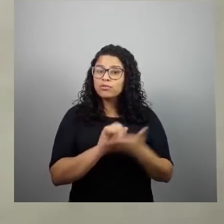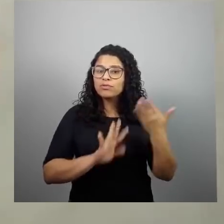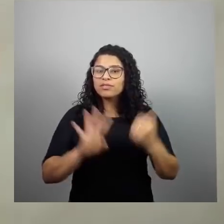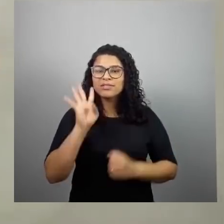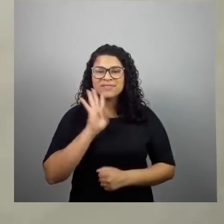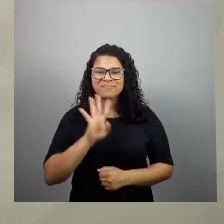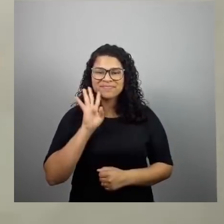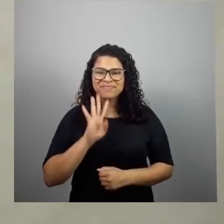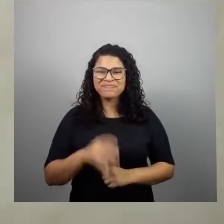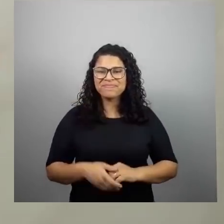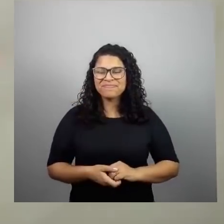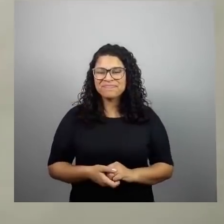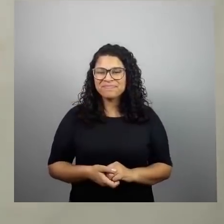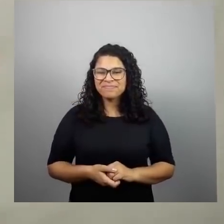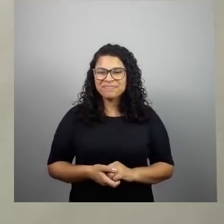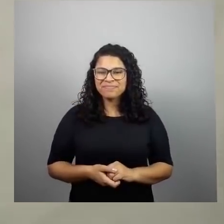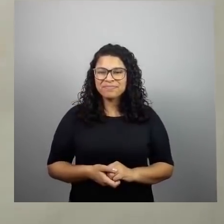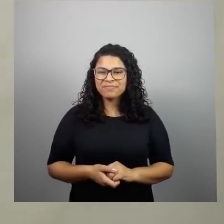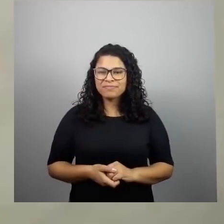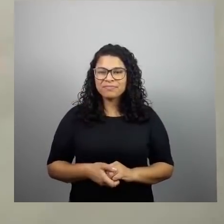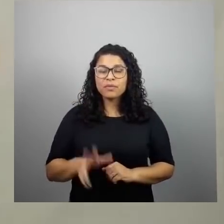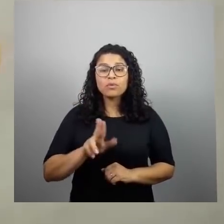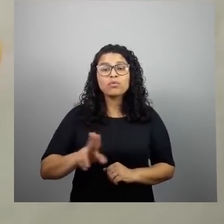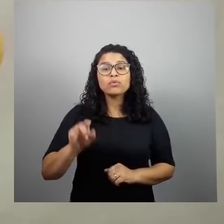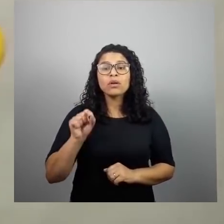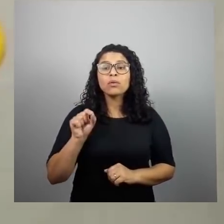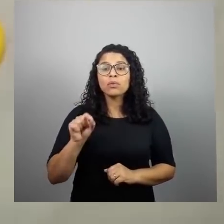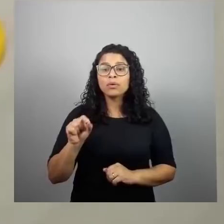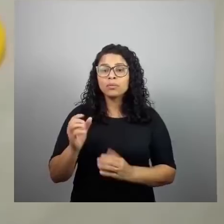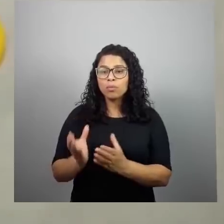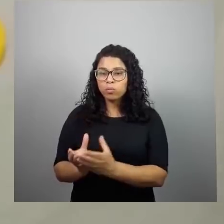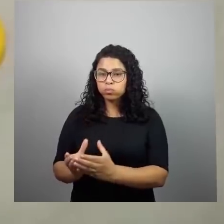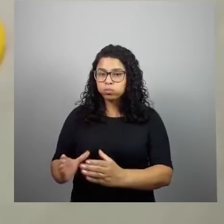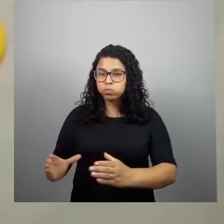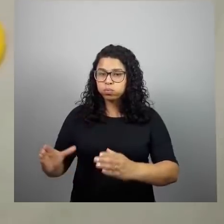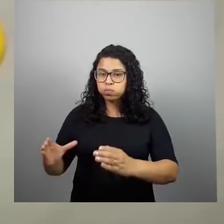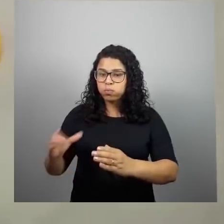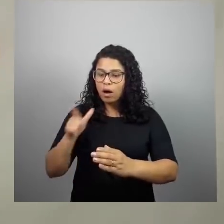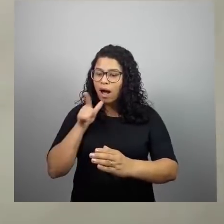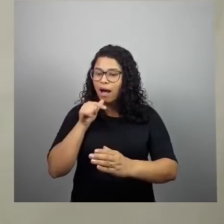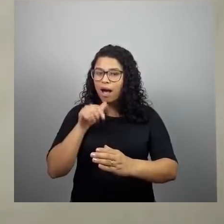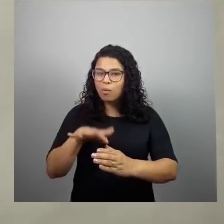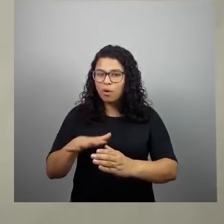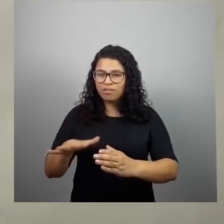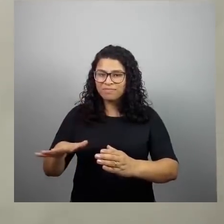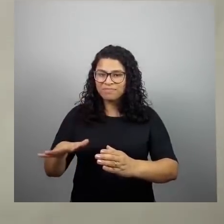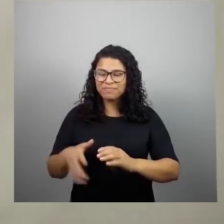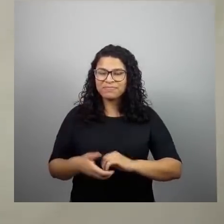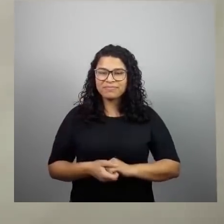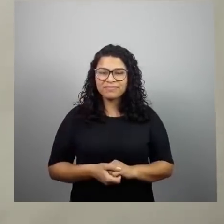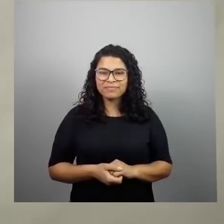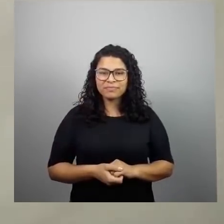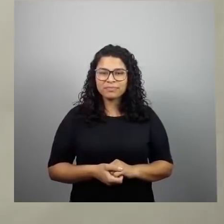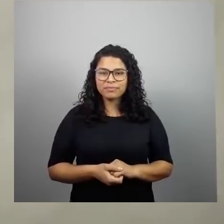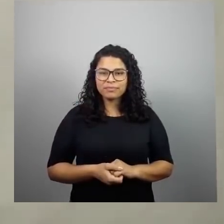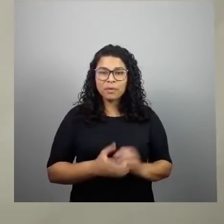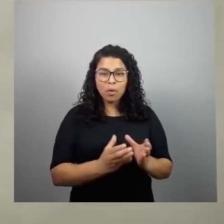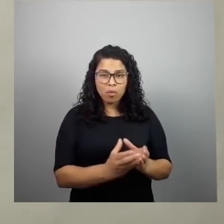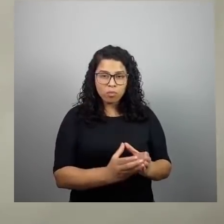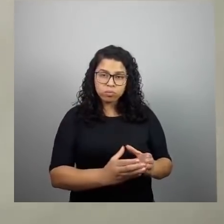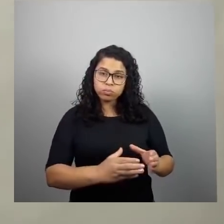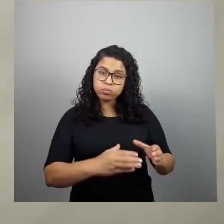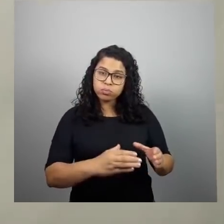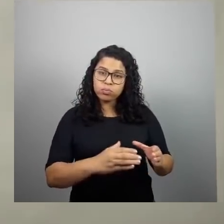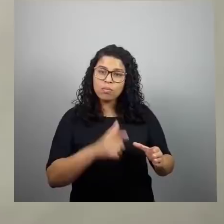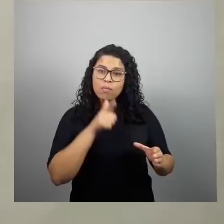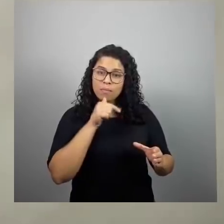atividade muito divertida. Esta atividade utilizaremos uma bacia grande com água, ou pode ser